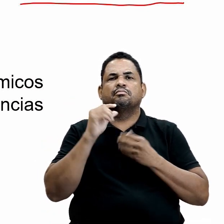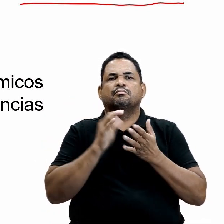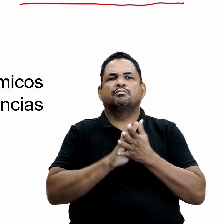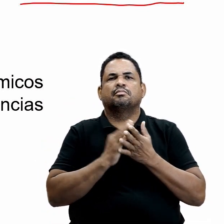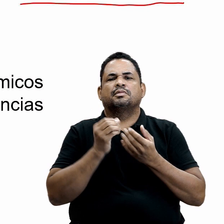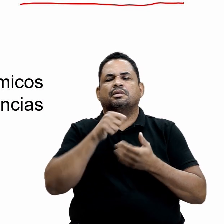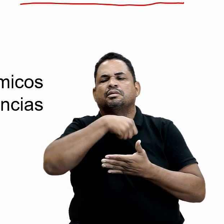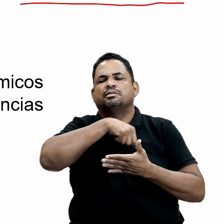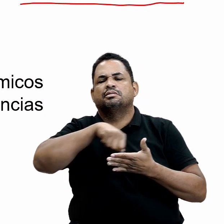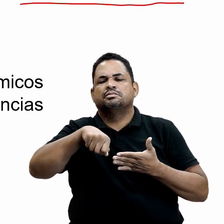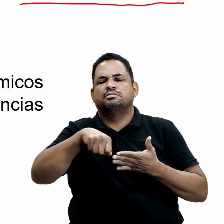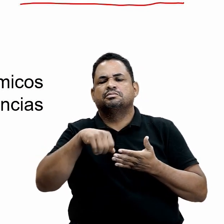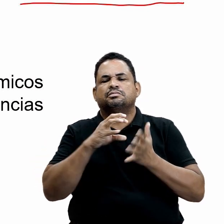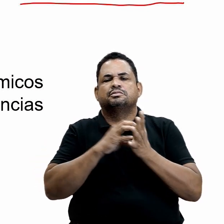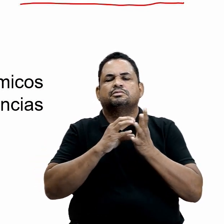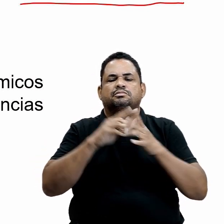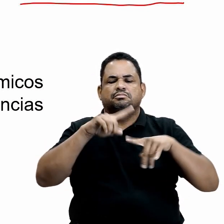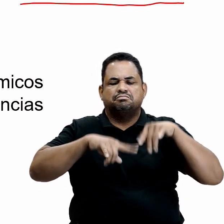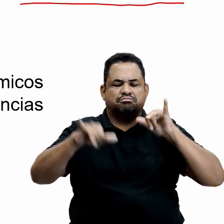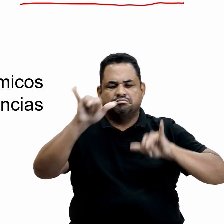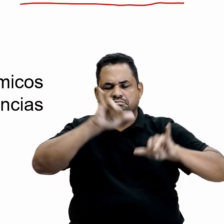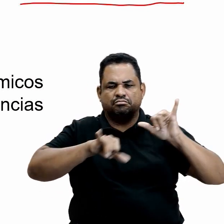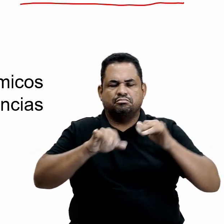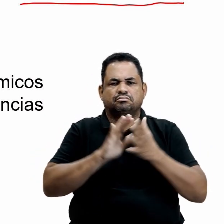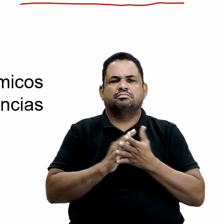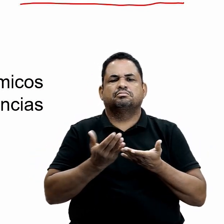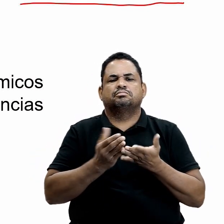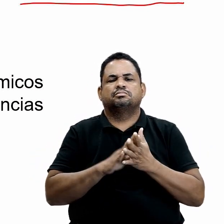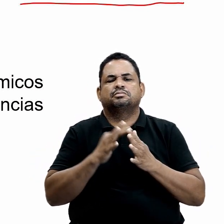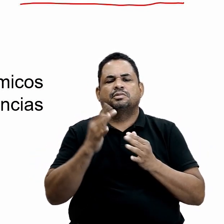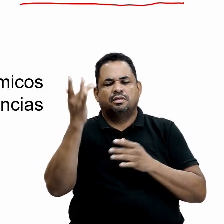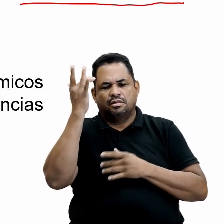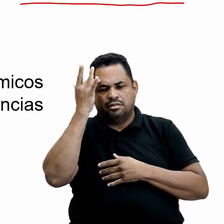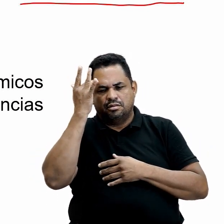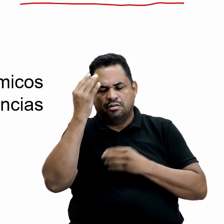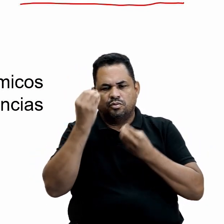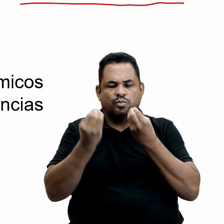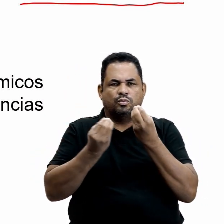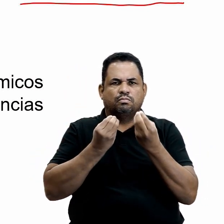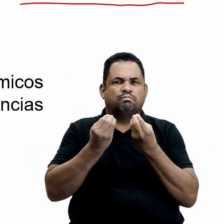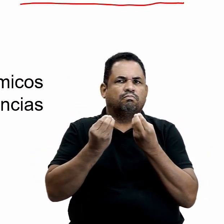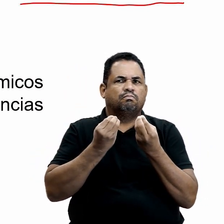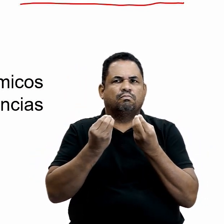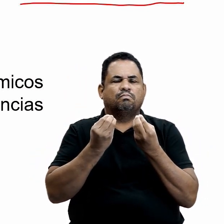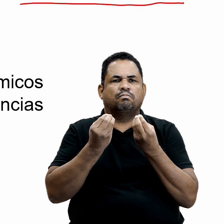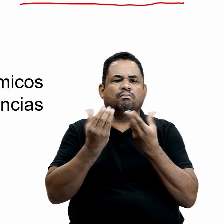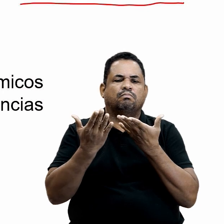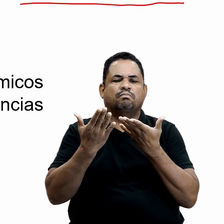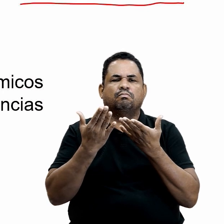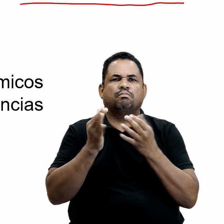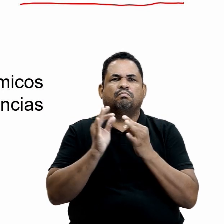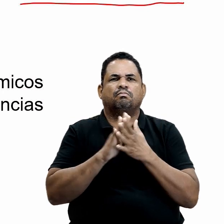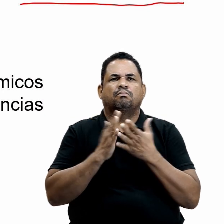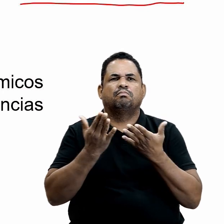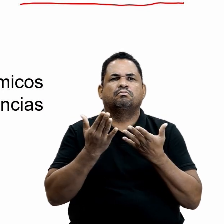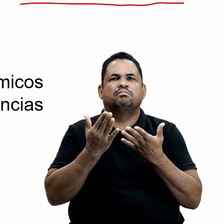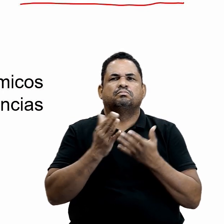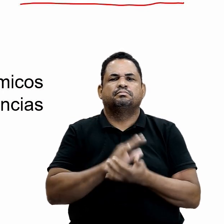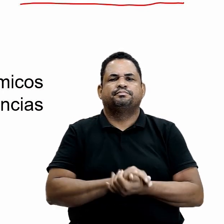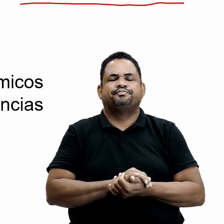escrever o símbolo dos elementos químicos. E fórmula? Não, fórmula eu vou escrever, como se a gente